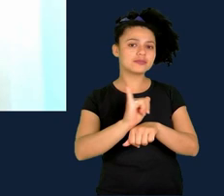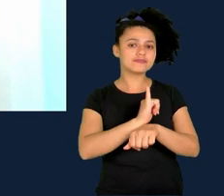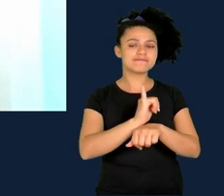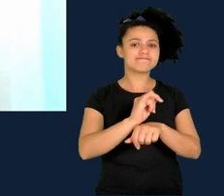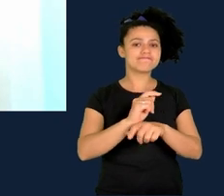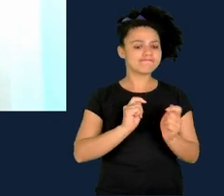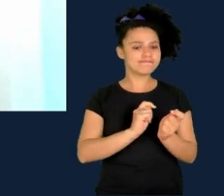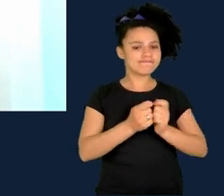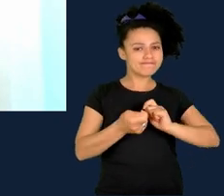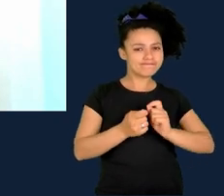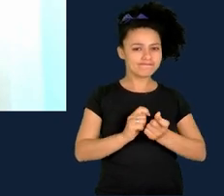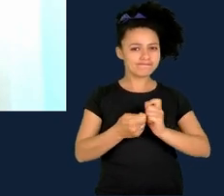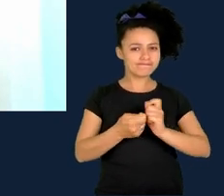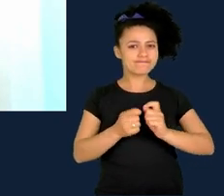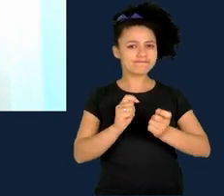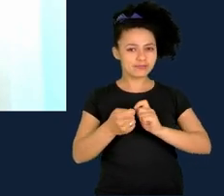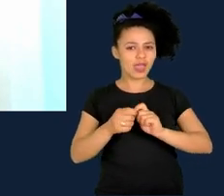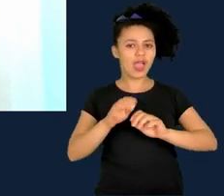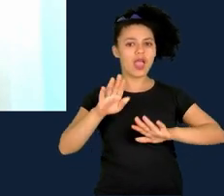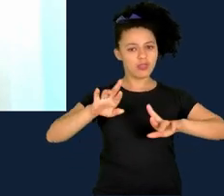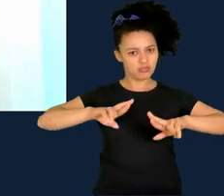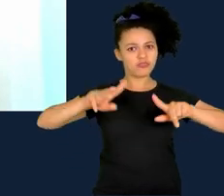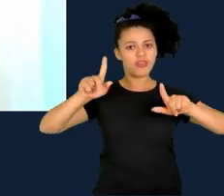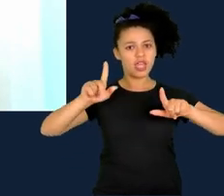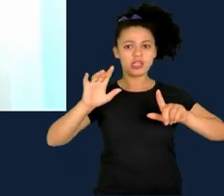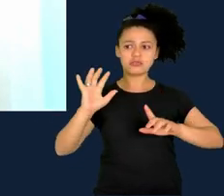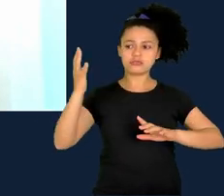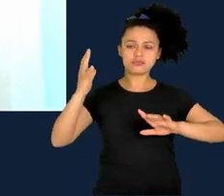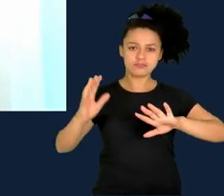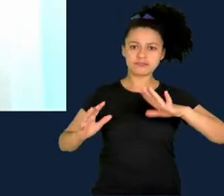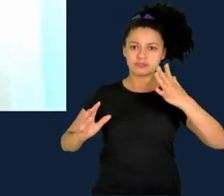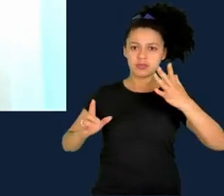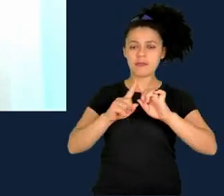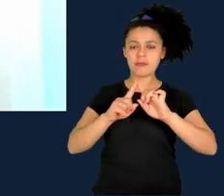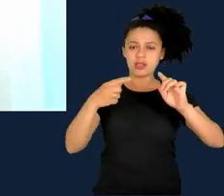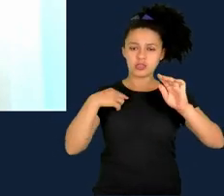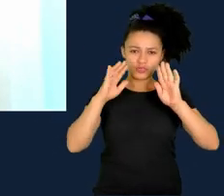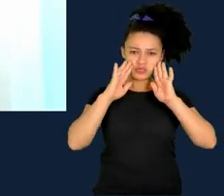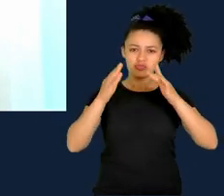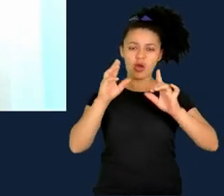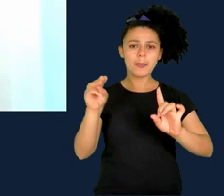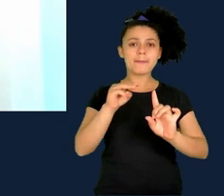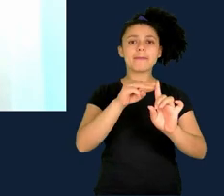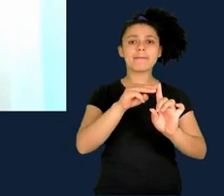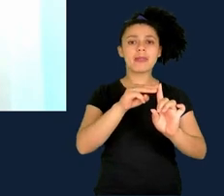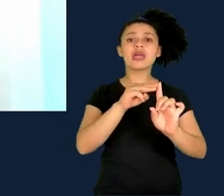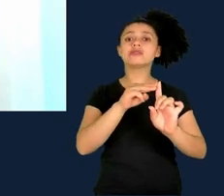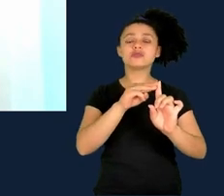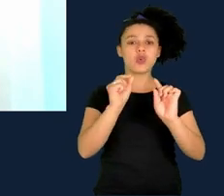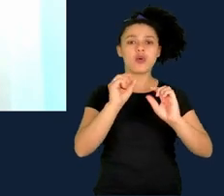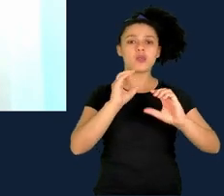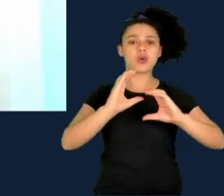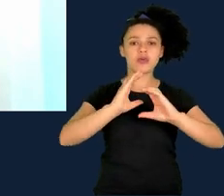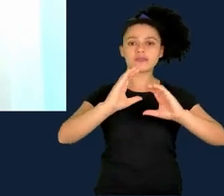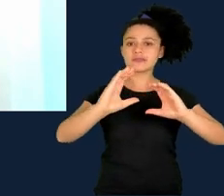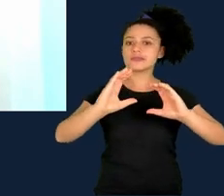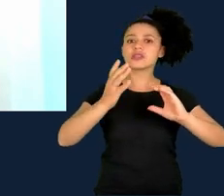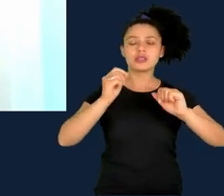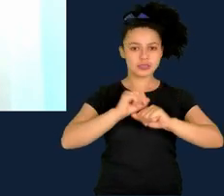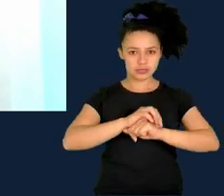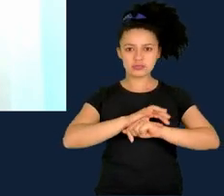para o trabalho, que talvez sejam diferentes em cada caso, mas se a gente se concentrar nessa meta de ter uma comunicação efetiva